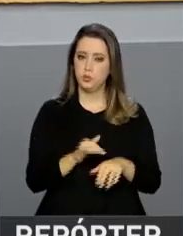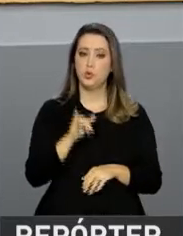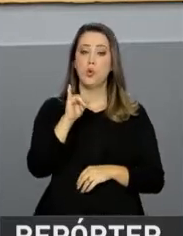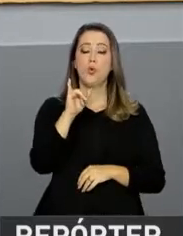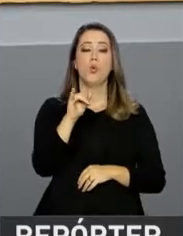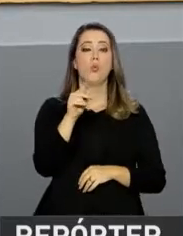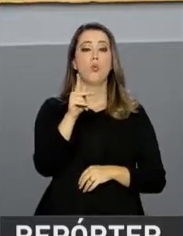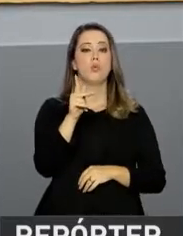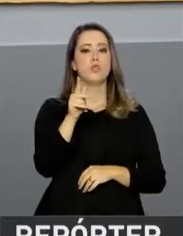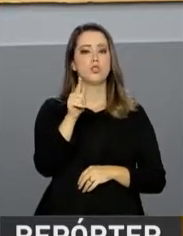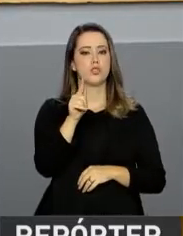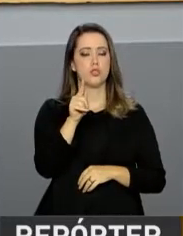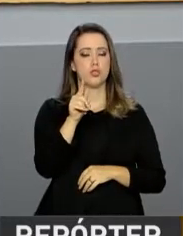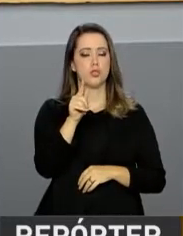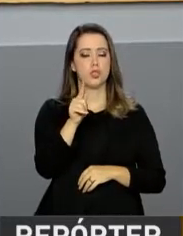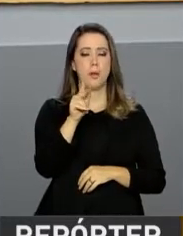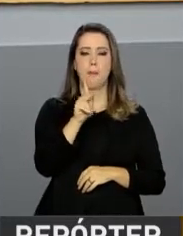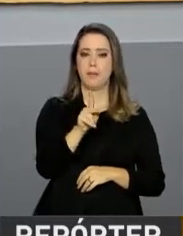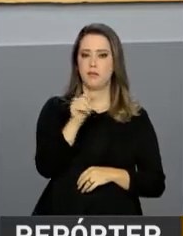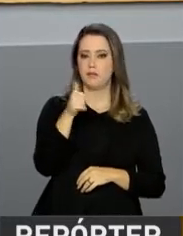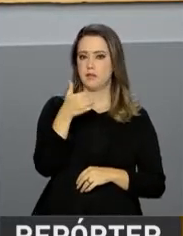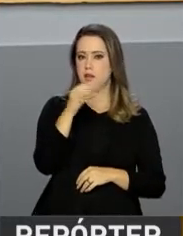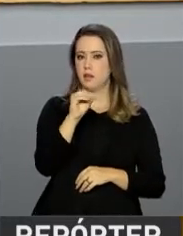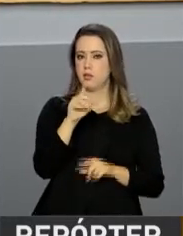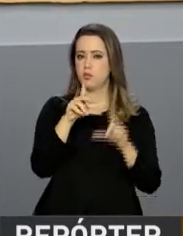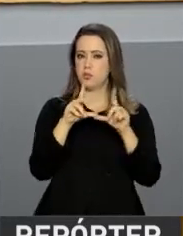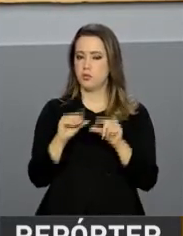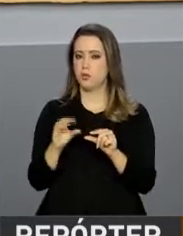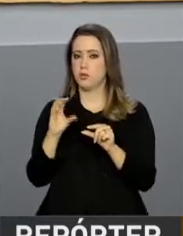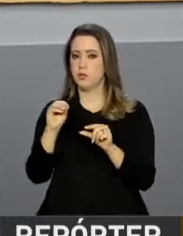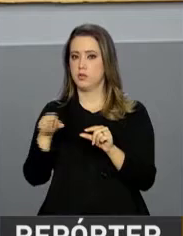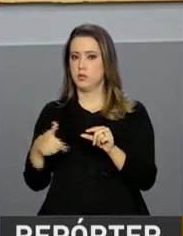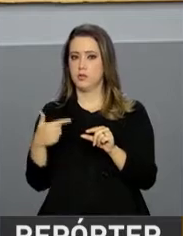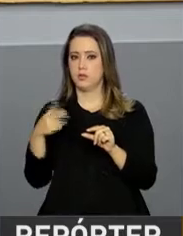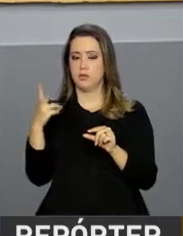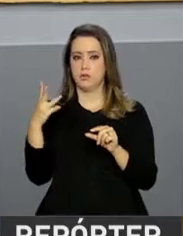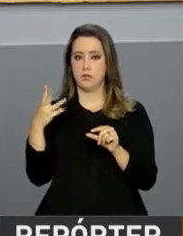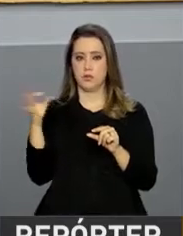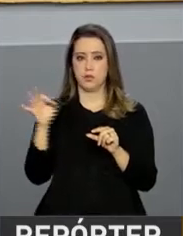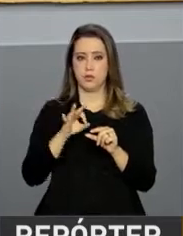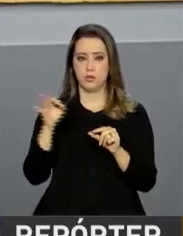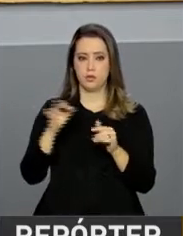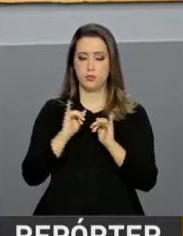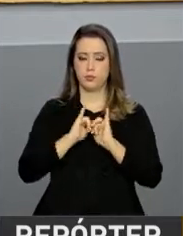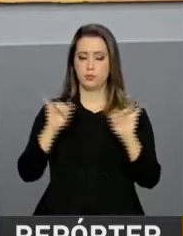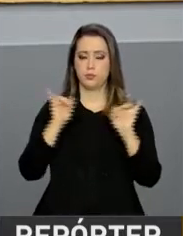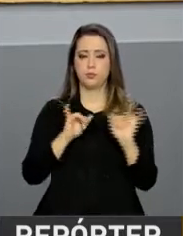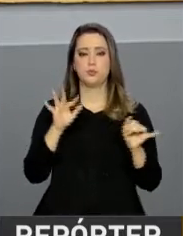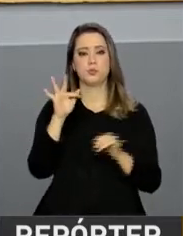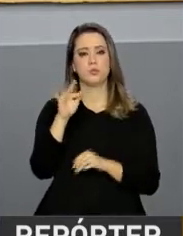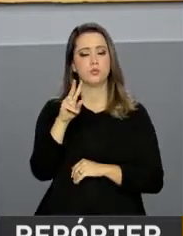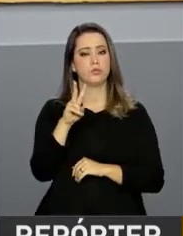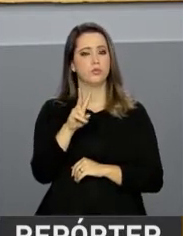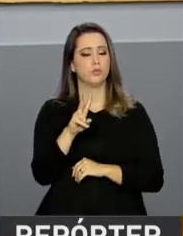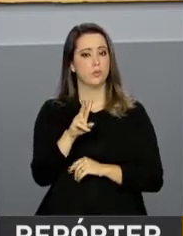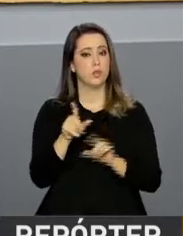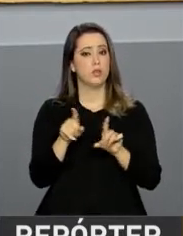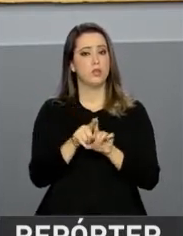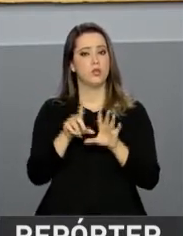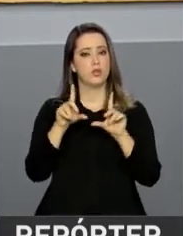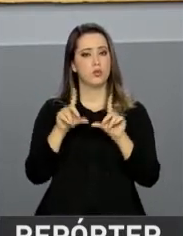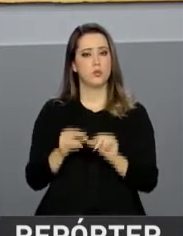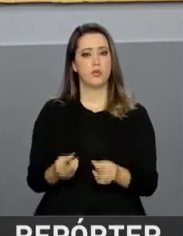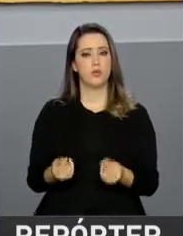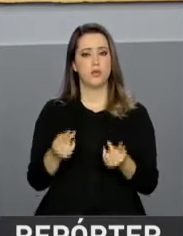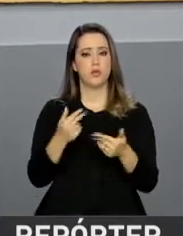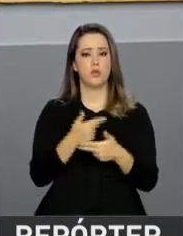e ficou em 0,23 por cento em fevereiro informou hoje a fundação getúlio vargas o destaque foi a queda de